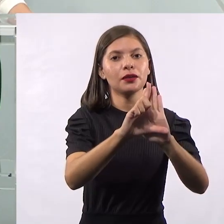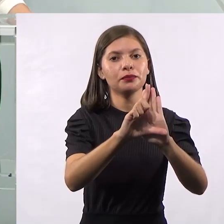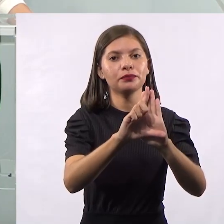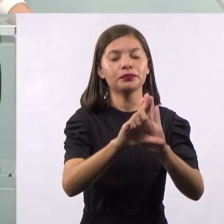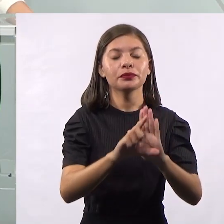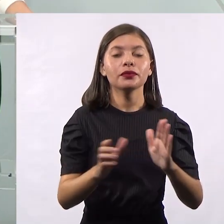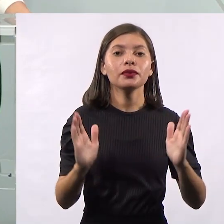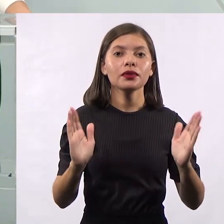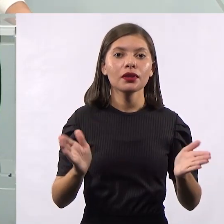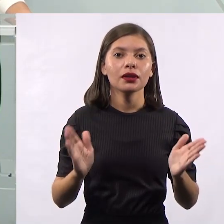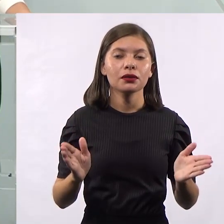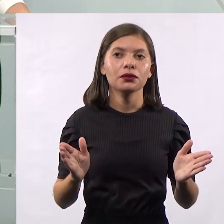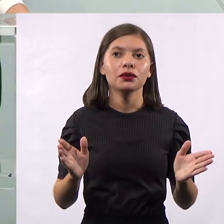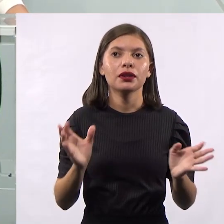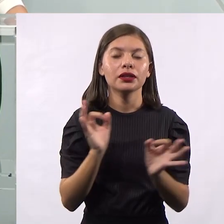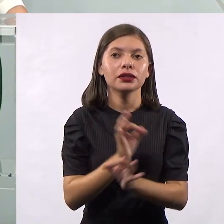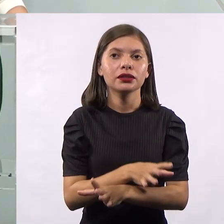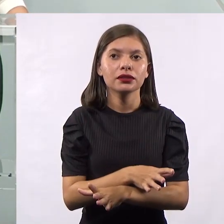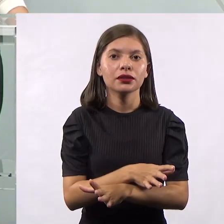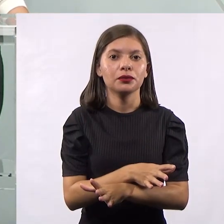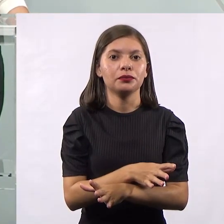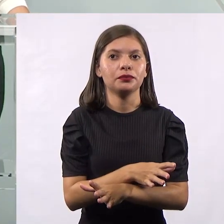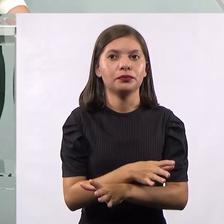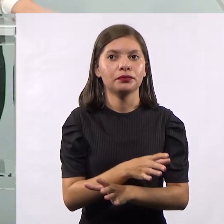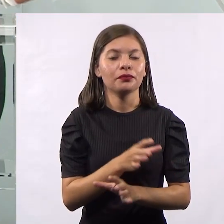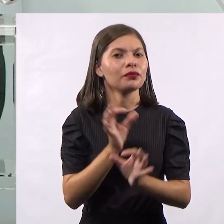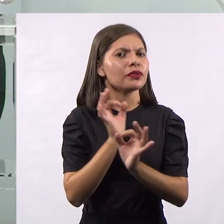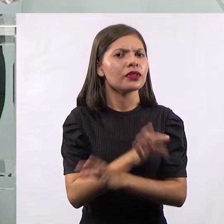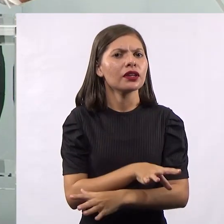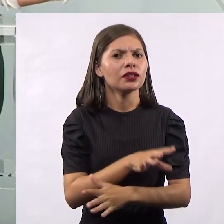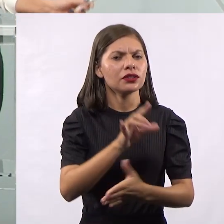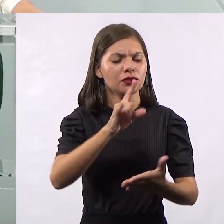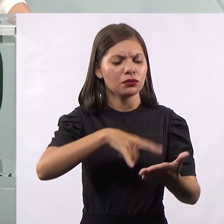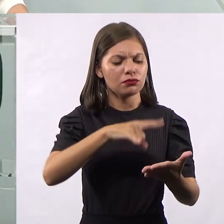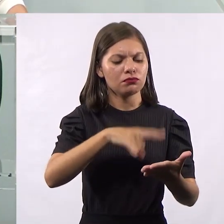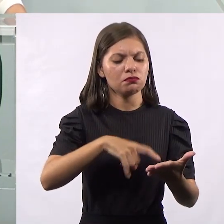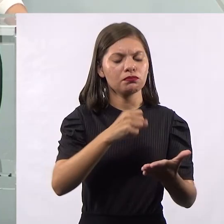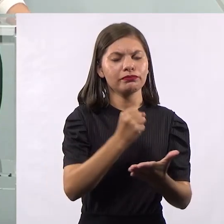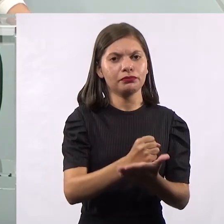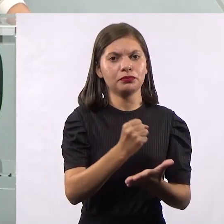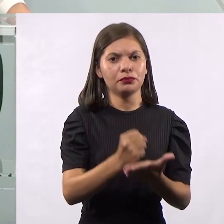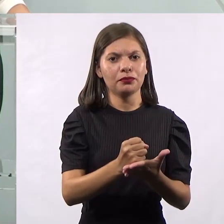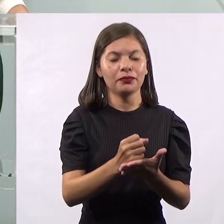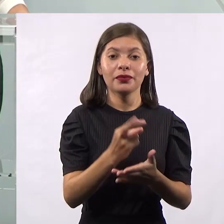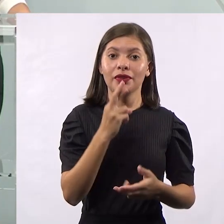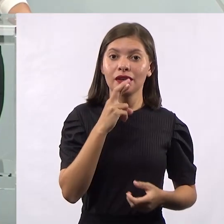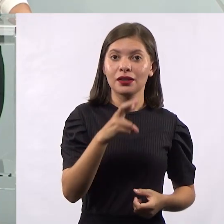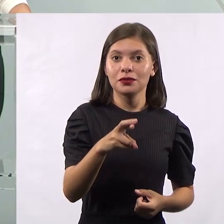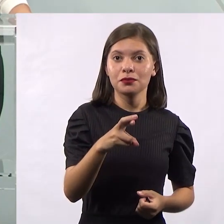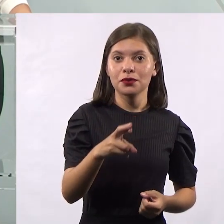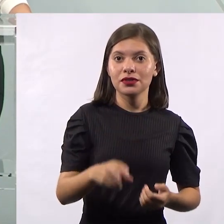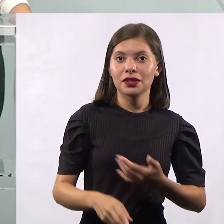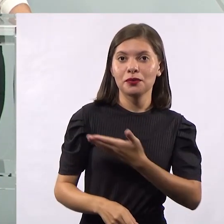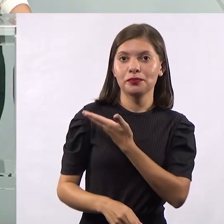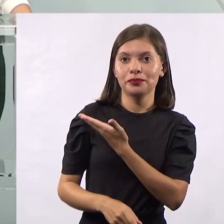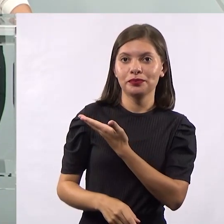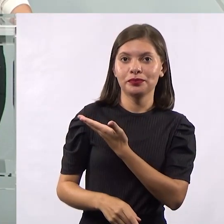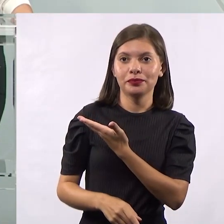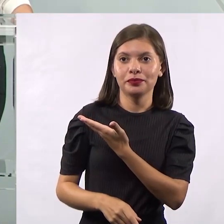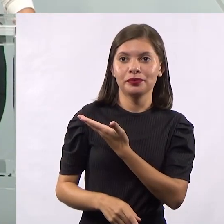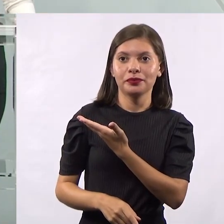vai falar da extinção, né? Como que pode ser extinto um contrato administrativo? A resposta